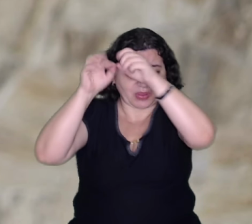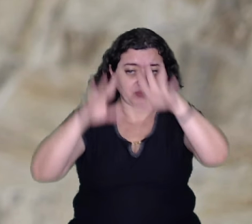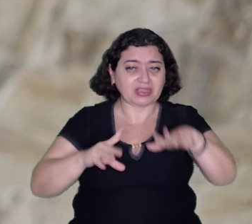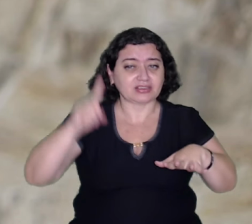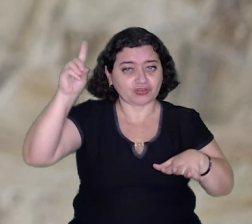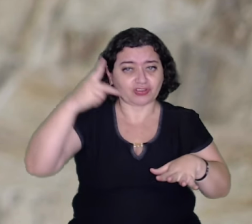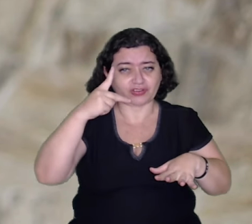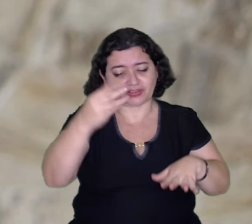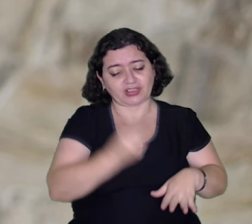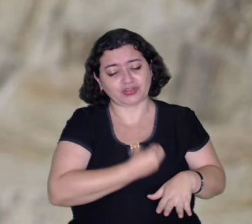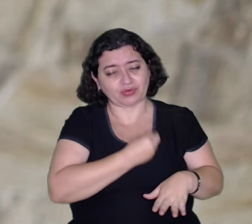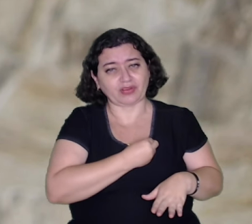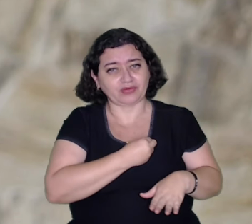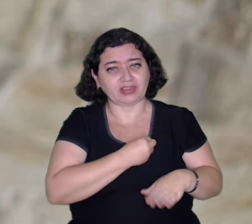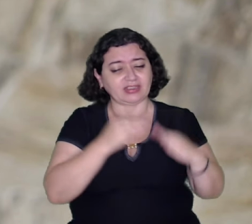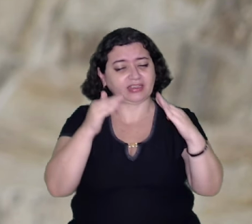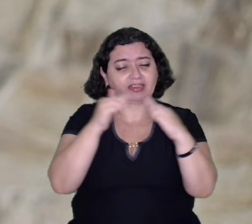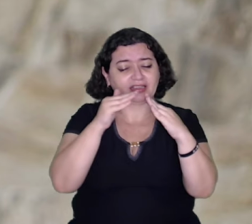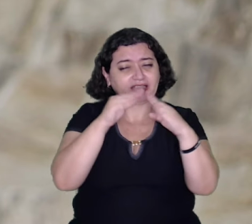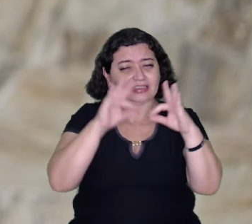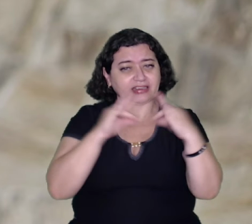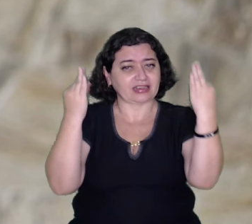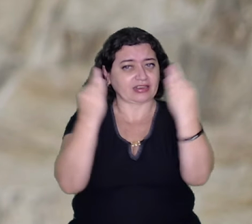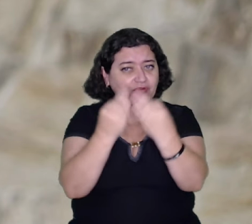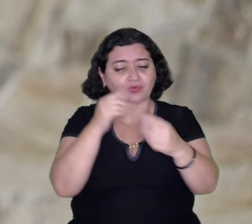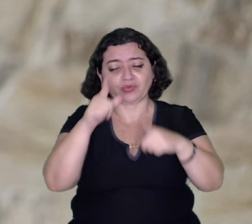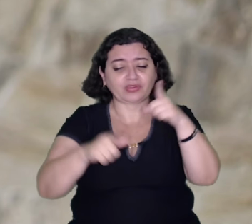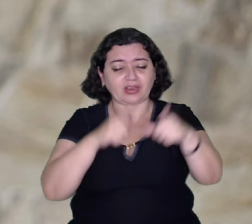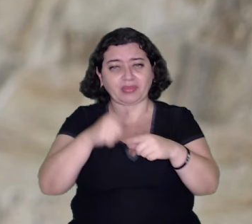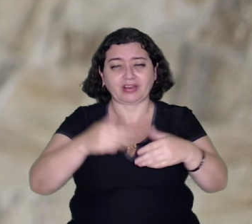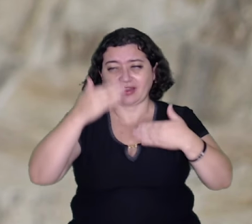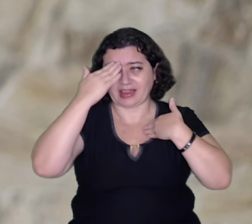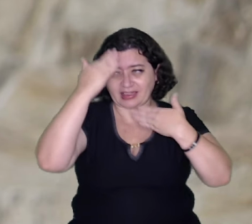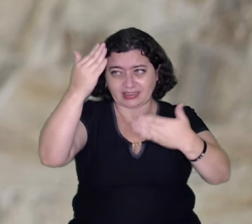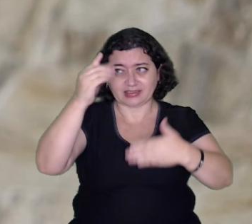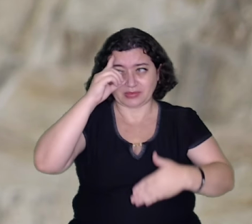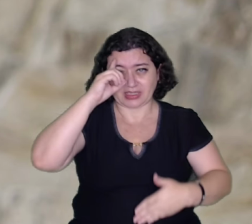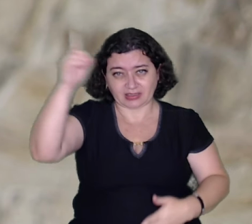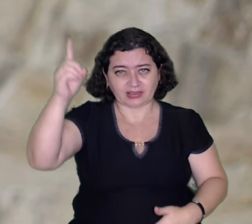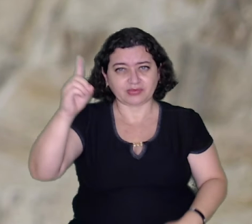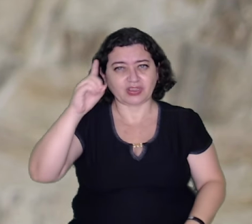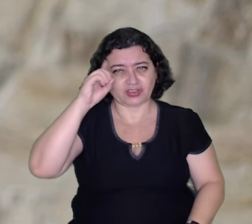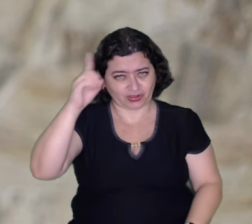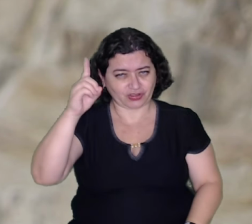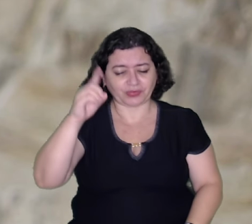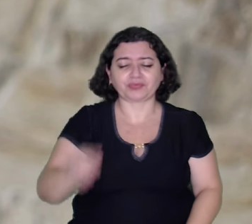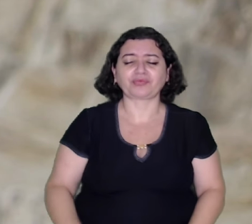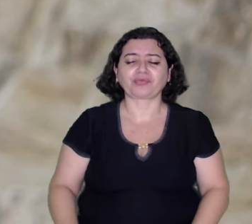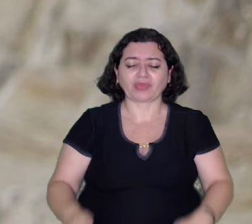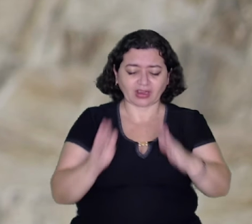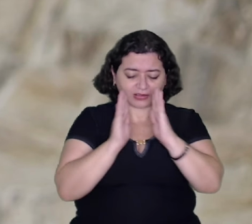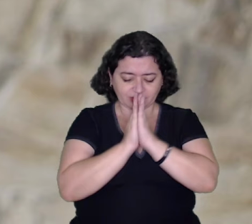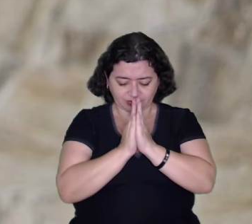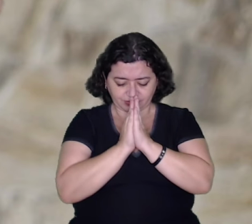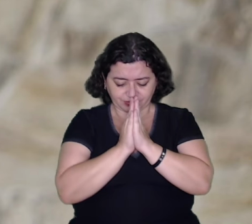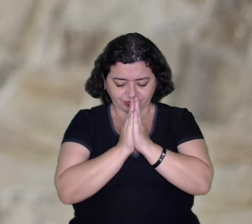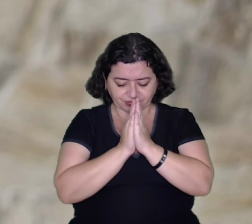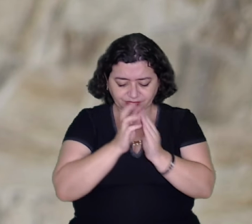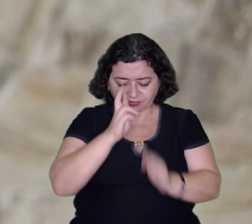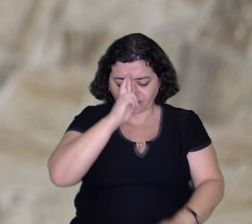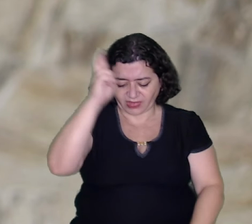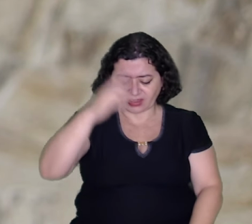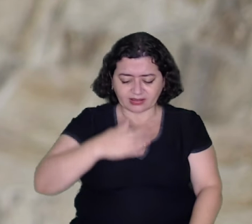no seu lar, no seu trabalho. Agradecido a Deus por esse dia. Vamos fechar nossos olhos, vamos falar com Deus. Senhor